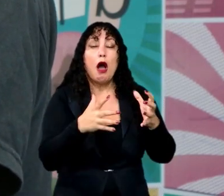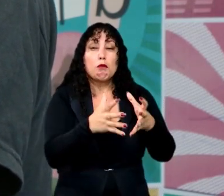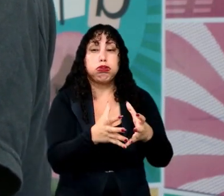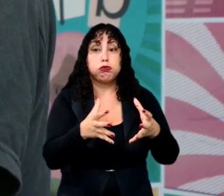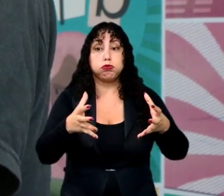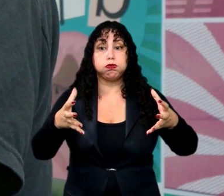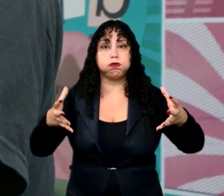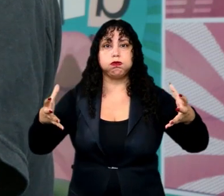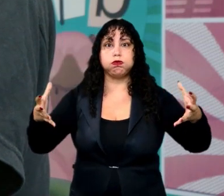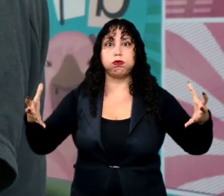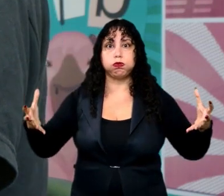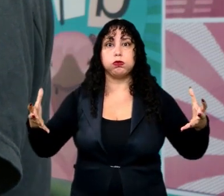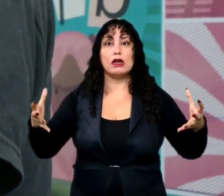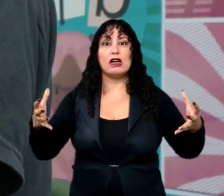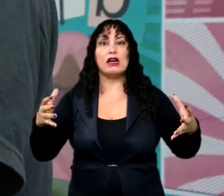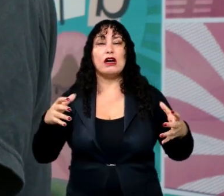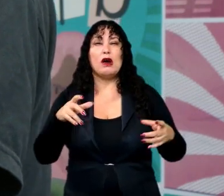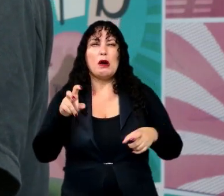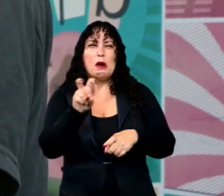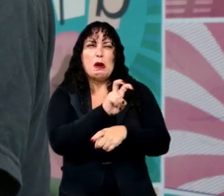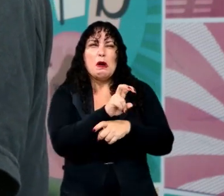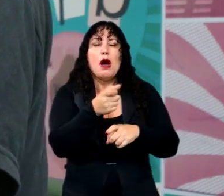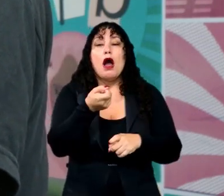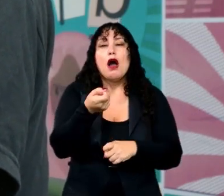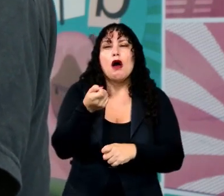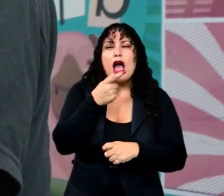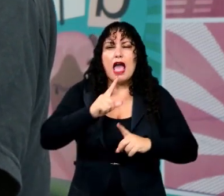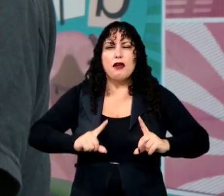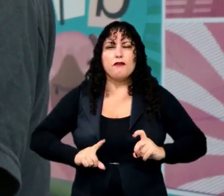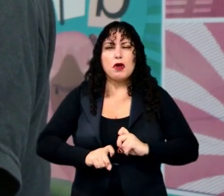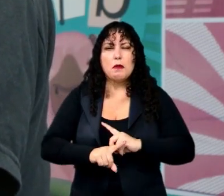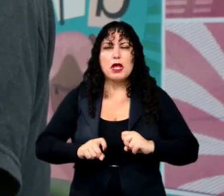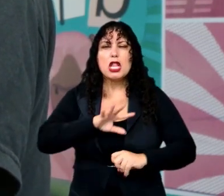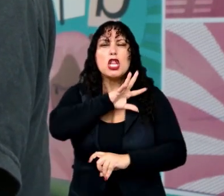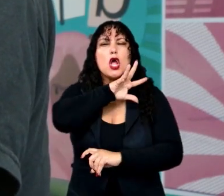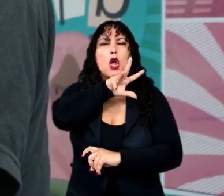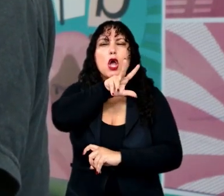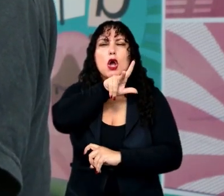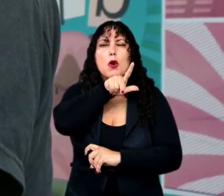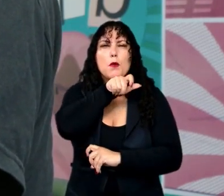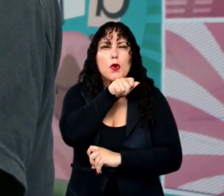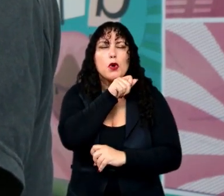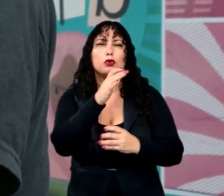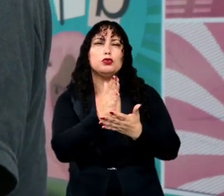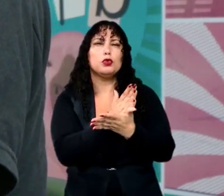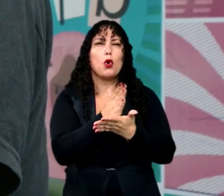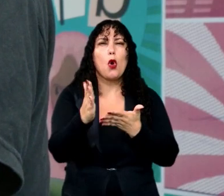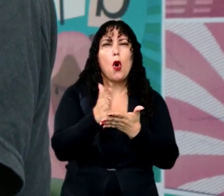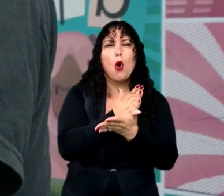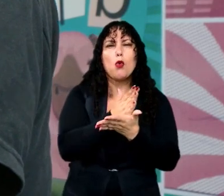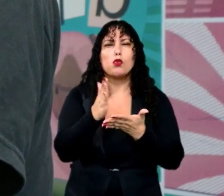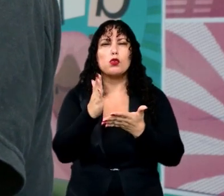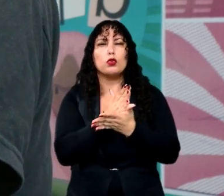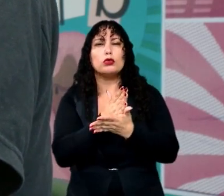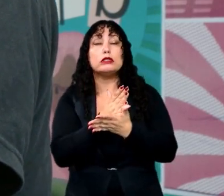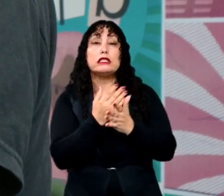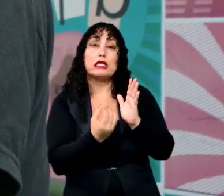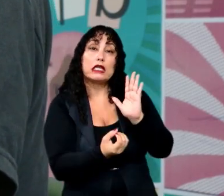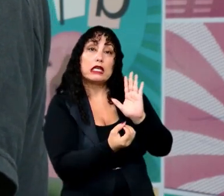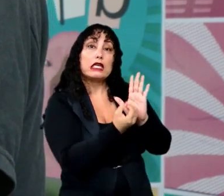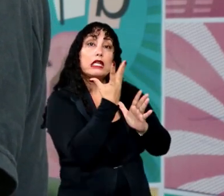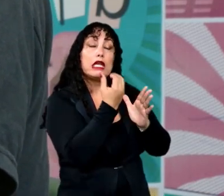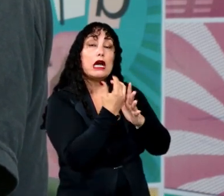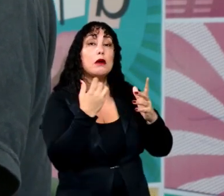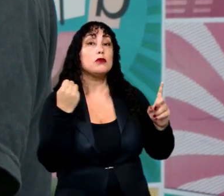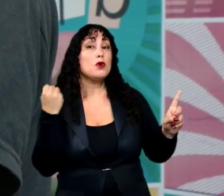resistentes aplicar um vermífugo num animal tá então eh algumas nós nós sempre geramos algum